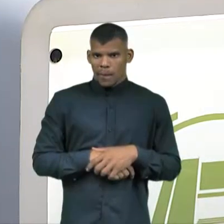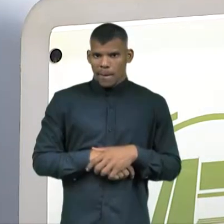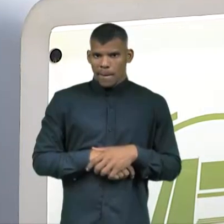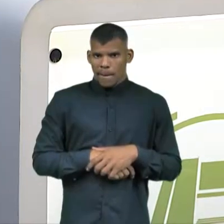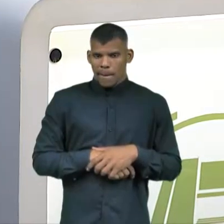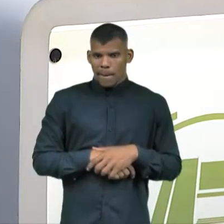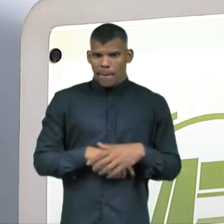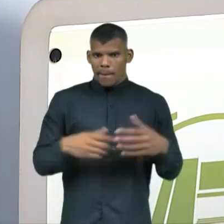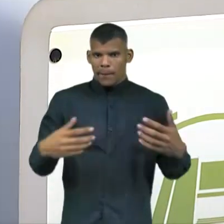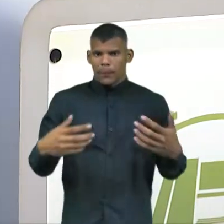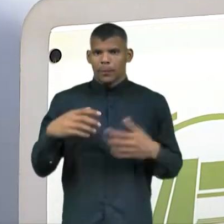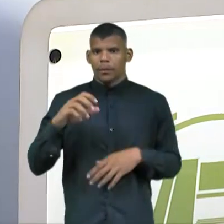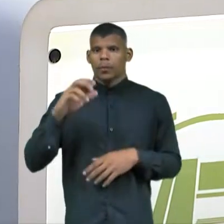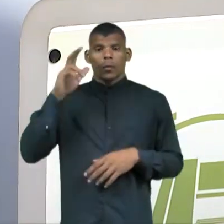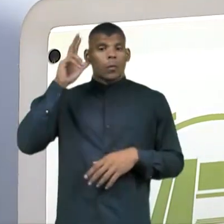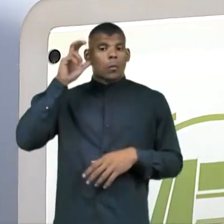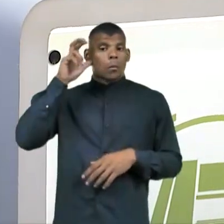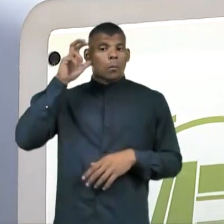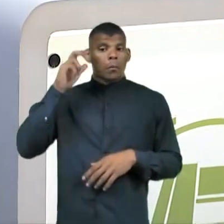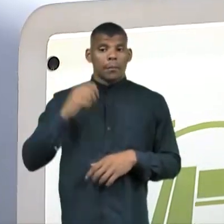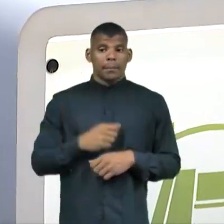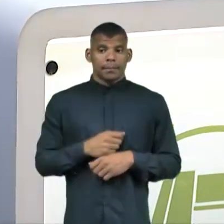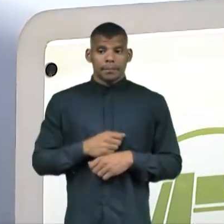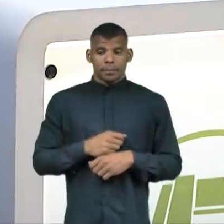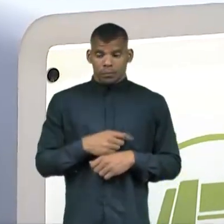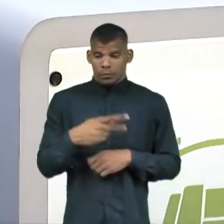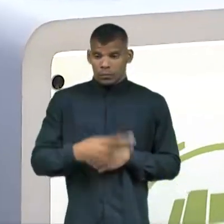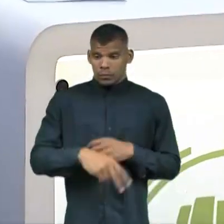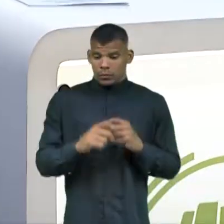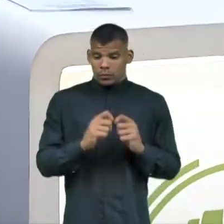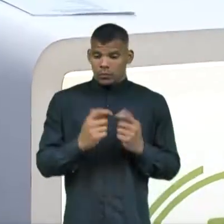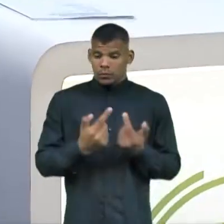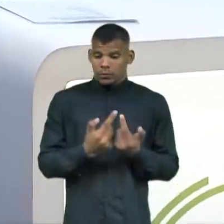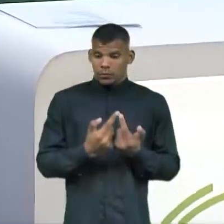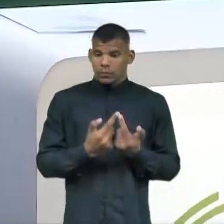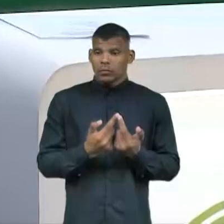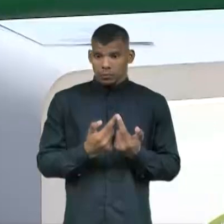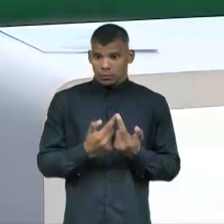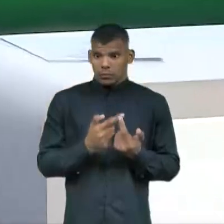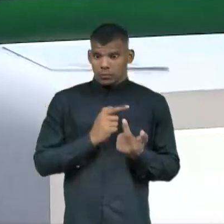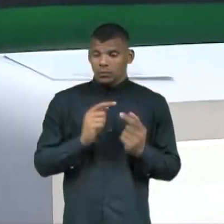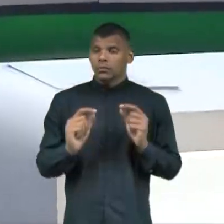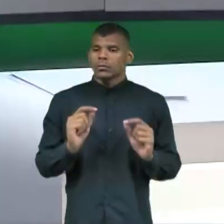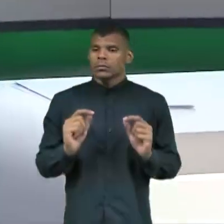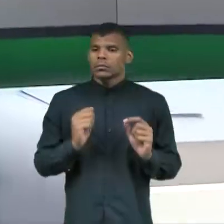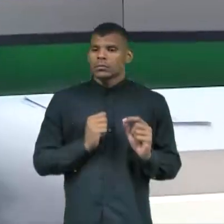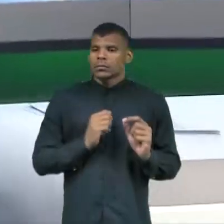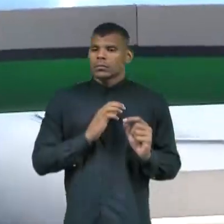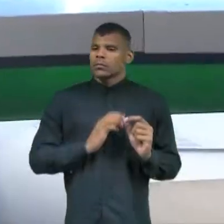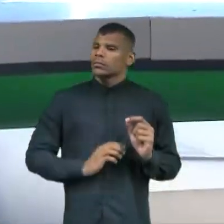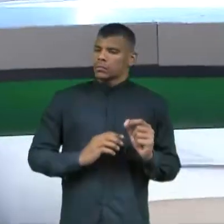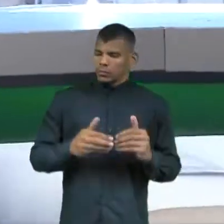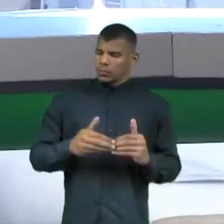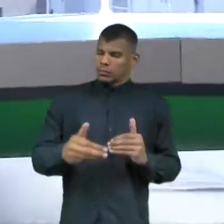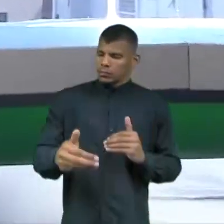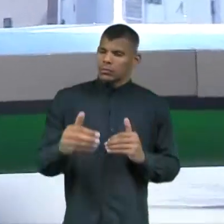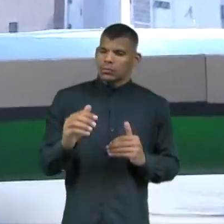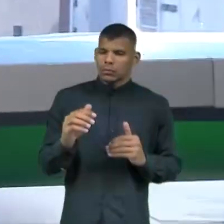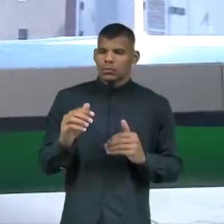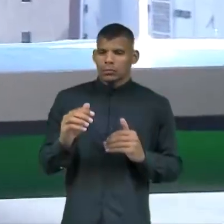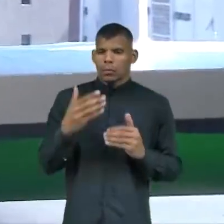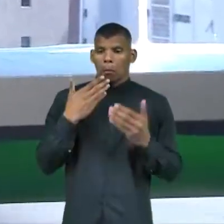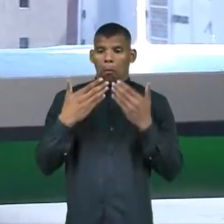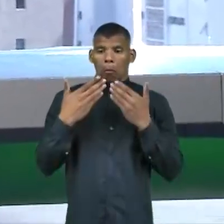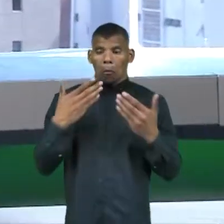A Ouvidoria Parlamentar da Assembleia Legislativa promove o exercício da cidadania acolhendo demandas do